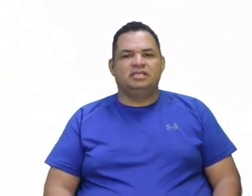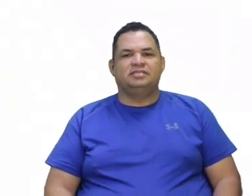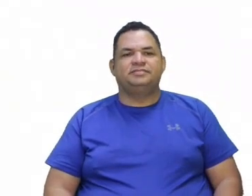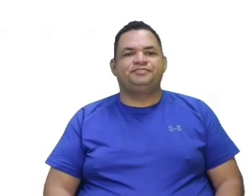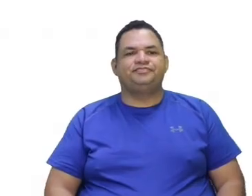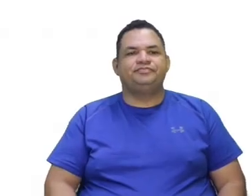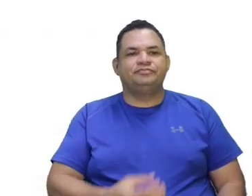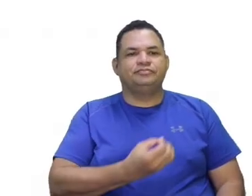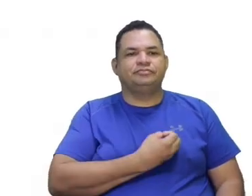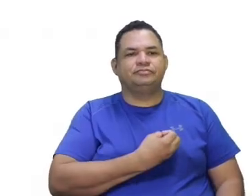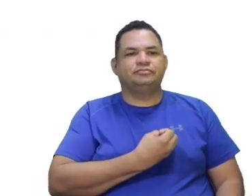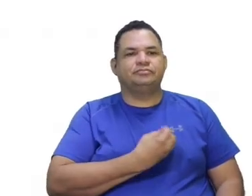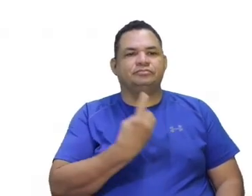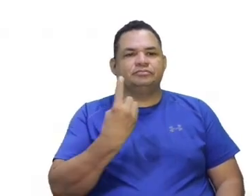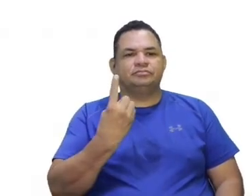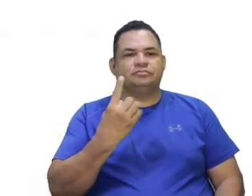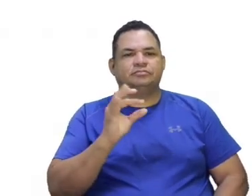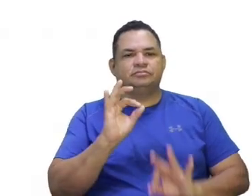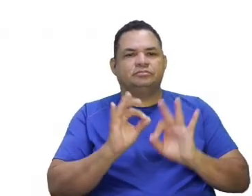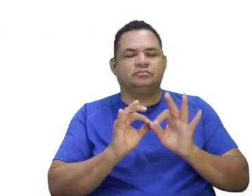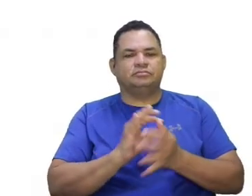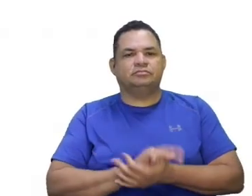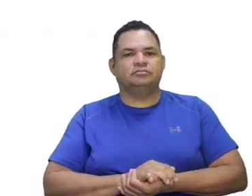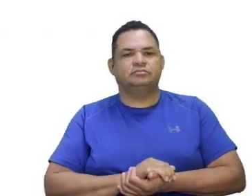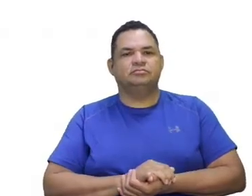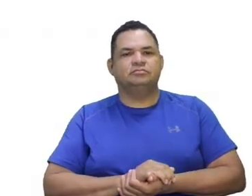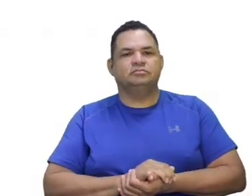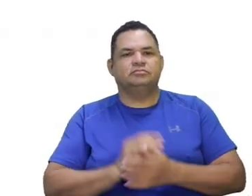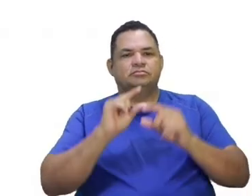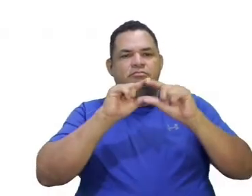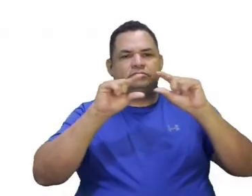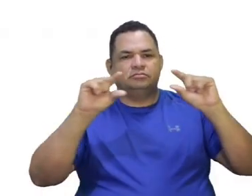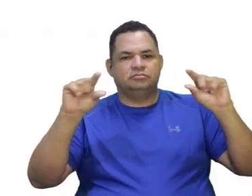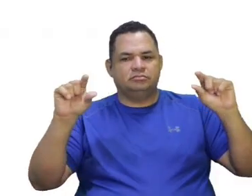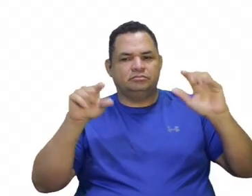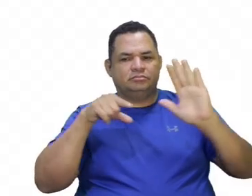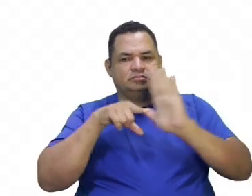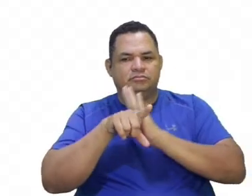Na questão número 1, ele traz o seguinte enunciado.